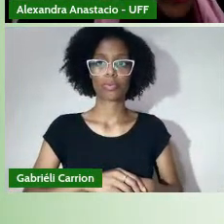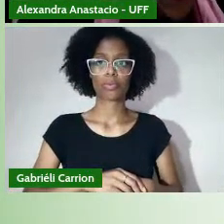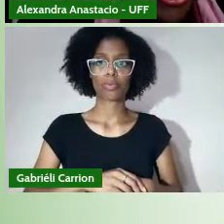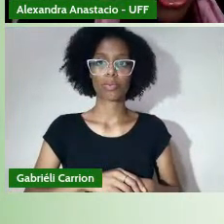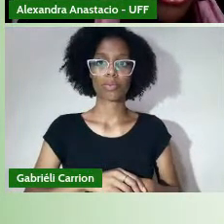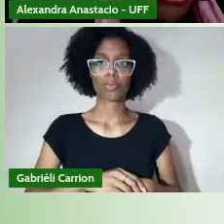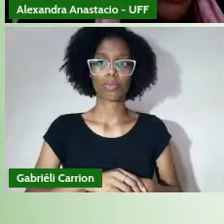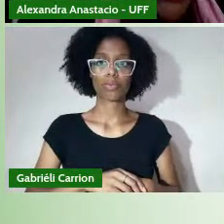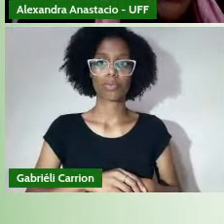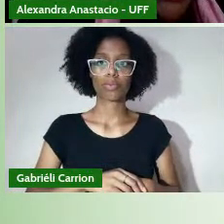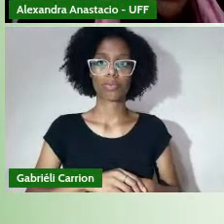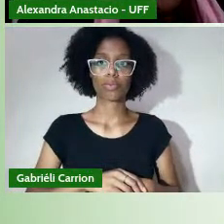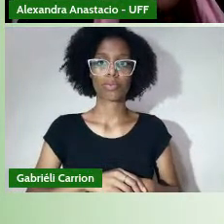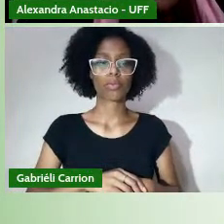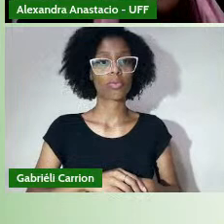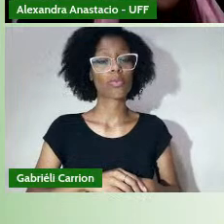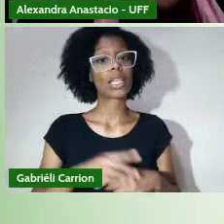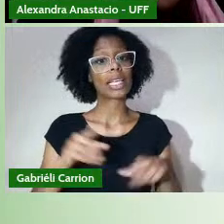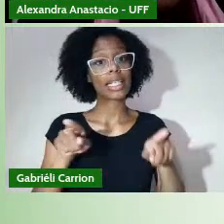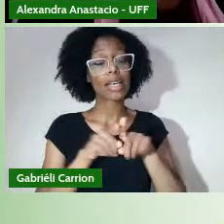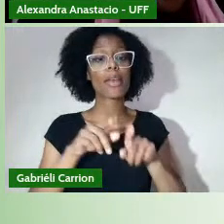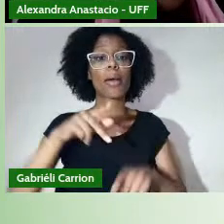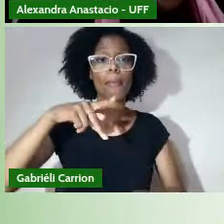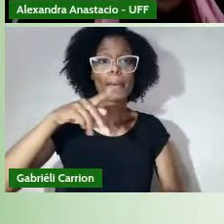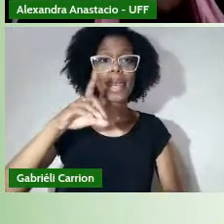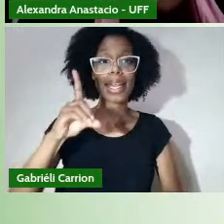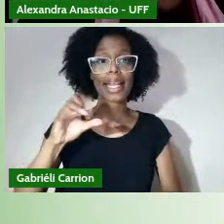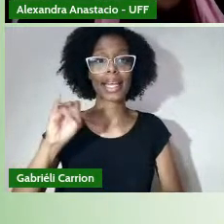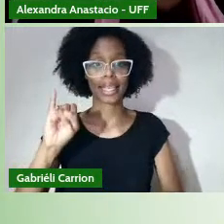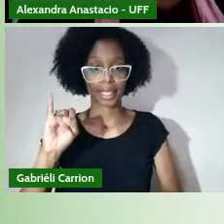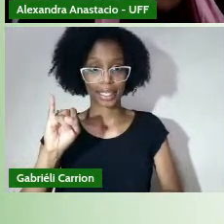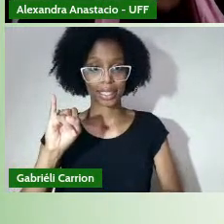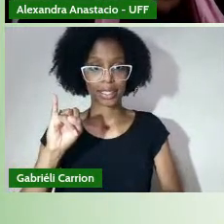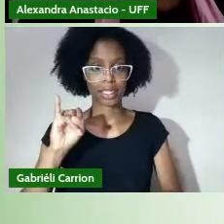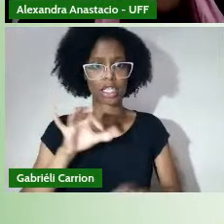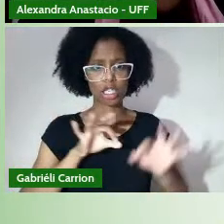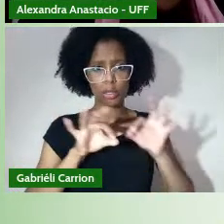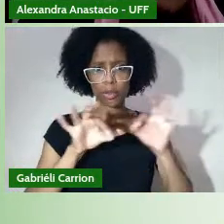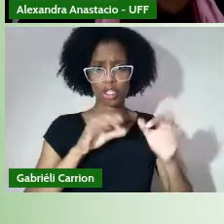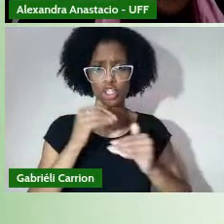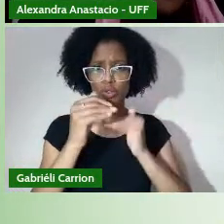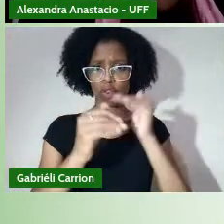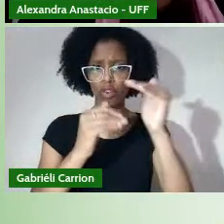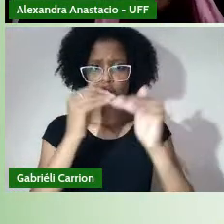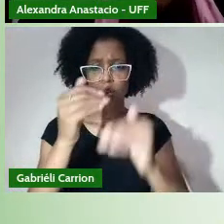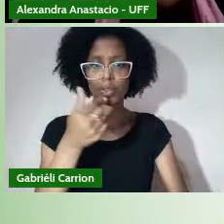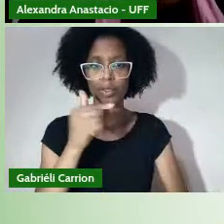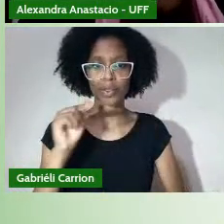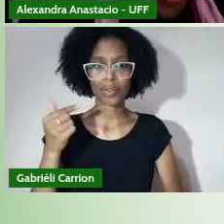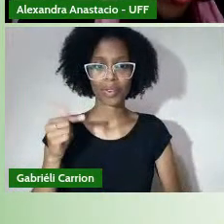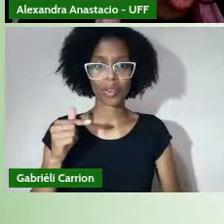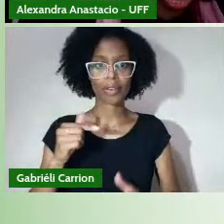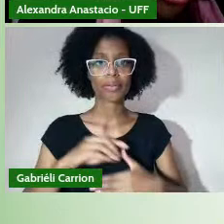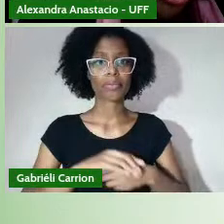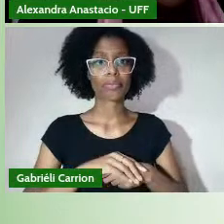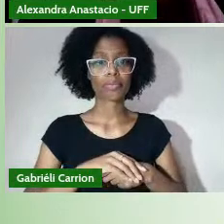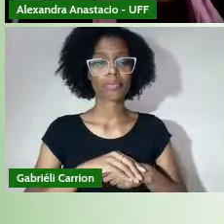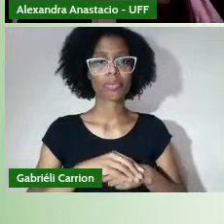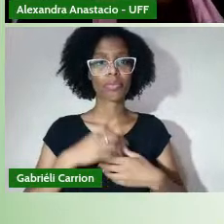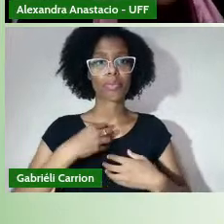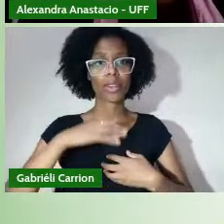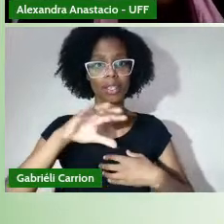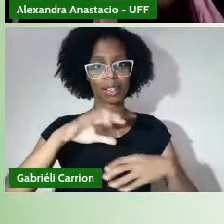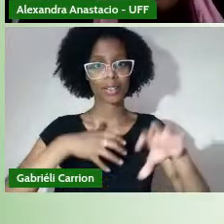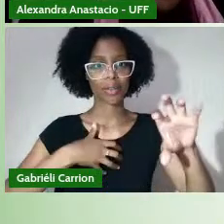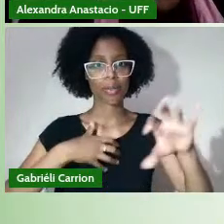E o nosso PDI? A gente não coloca no nosso plano de desenvolvimento institucional, até fui buscar a palavra empatia. A gente não